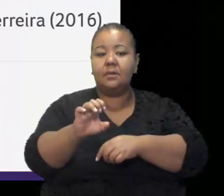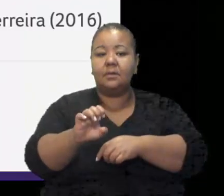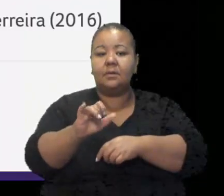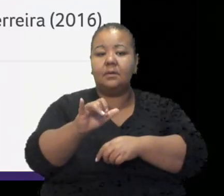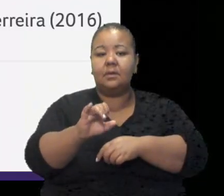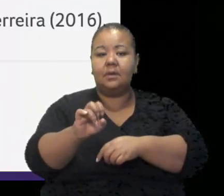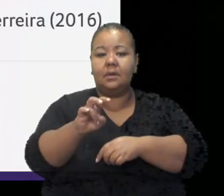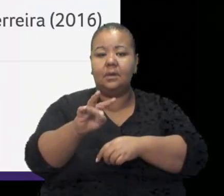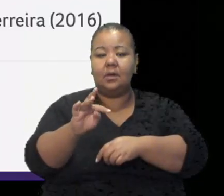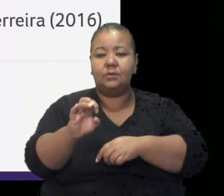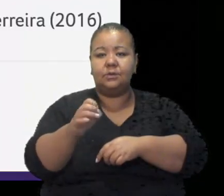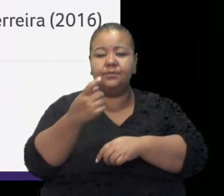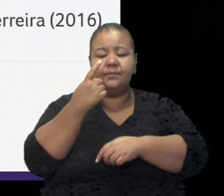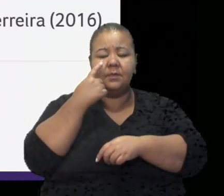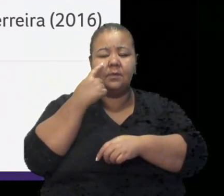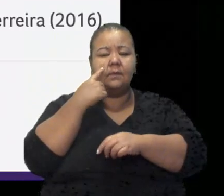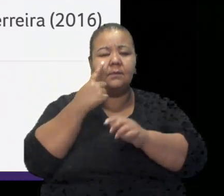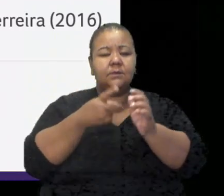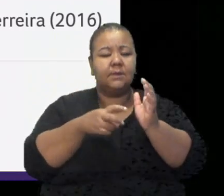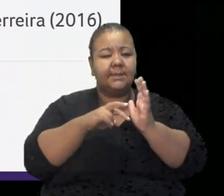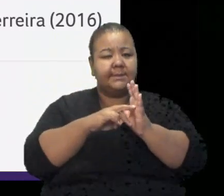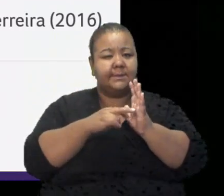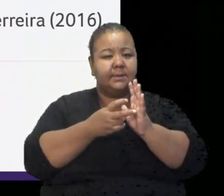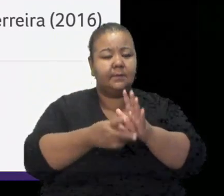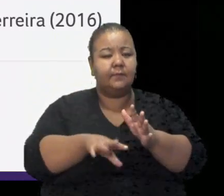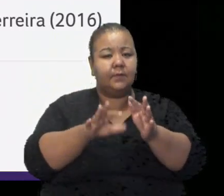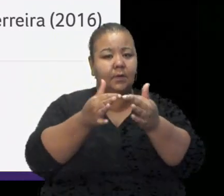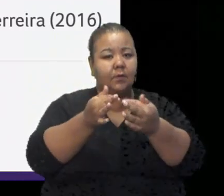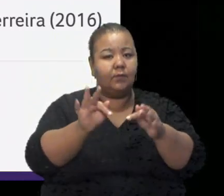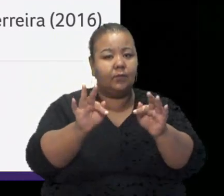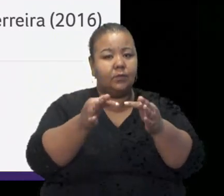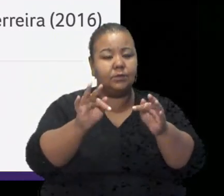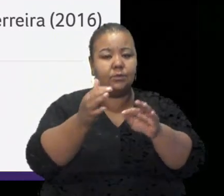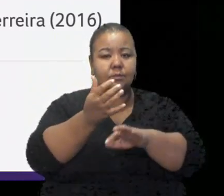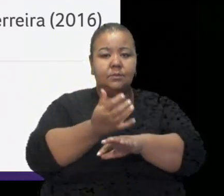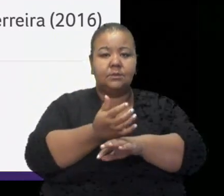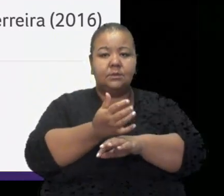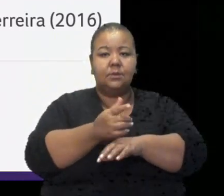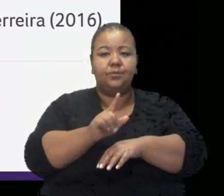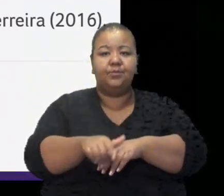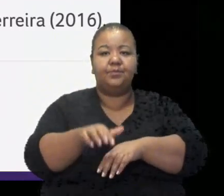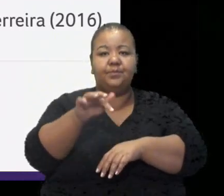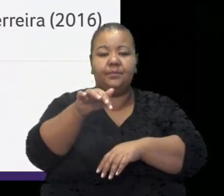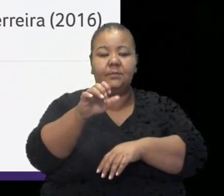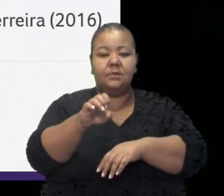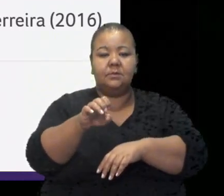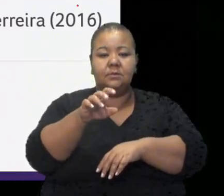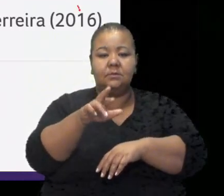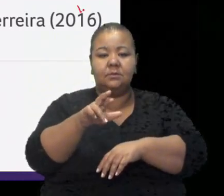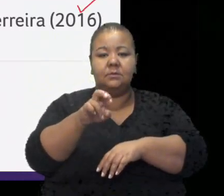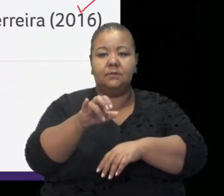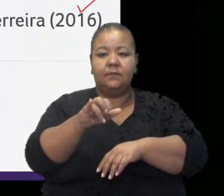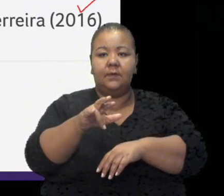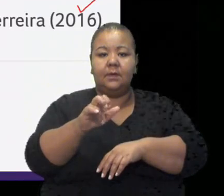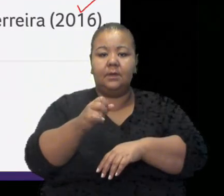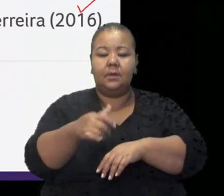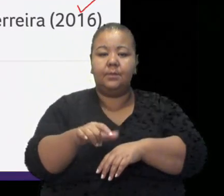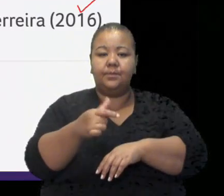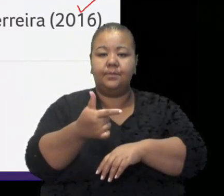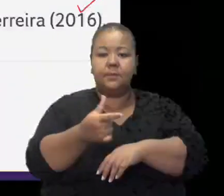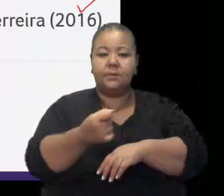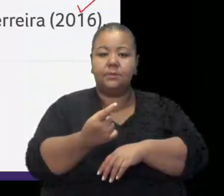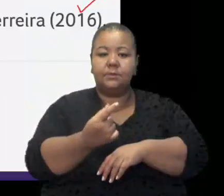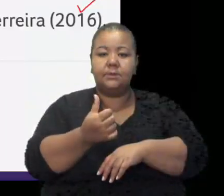para uma citação do que seria o fluxo de materiais. Ferreira, né, em 2016, nos